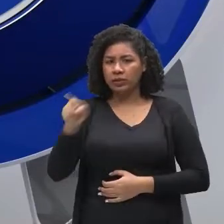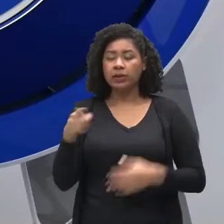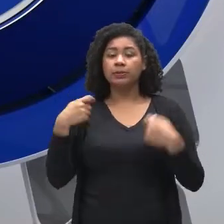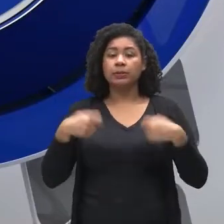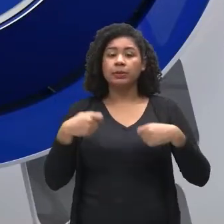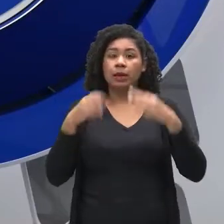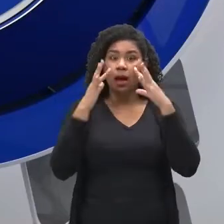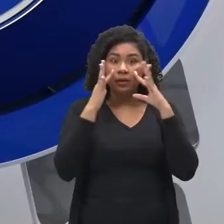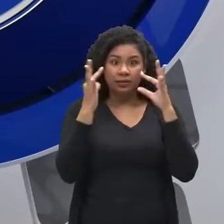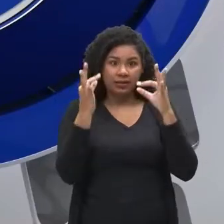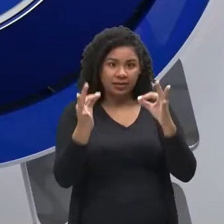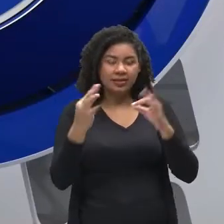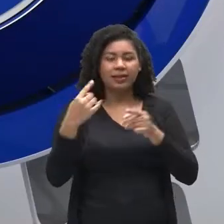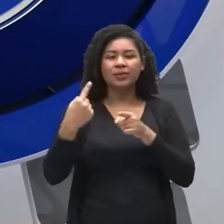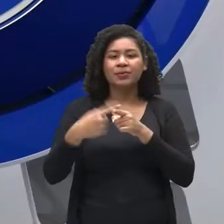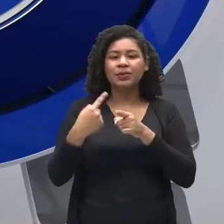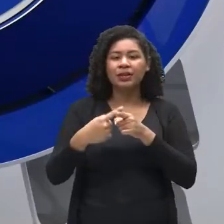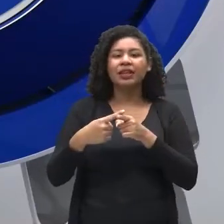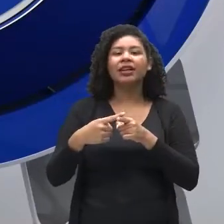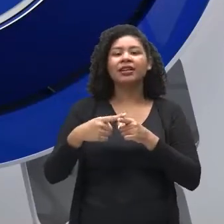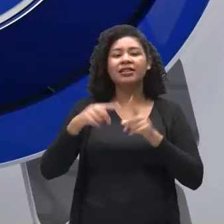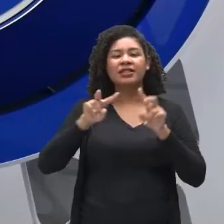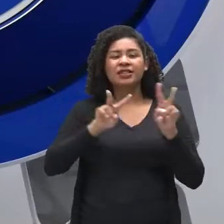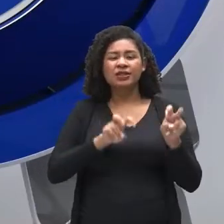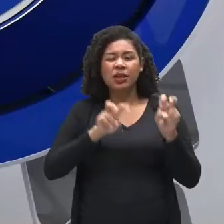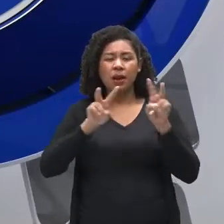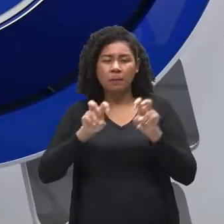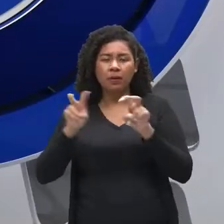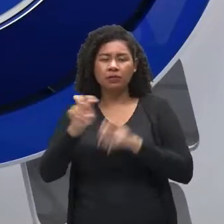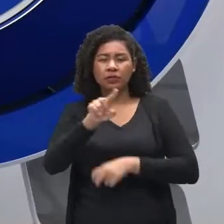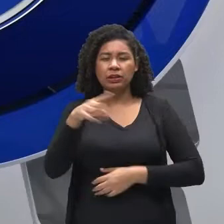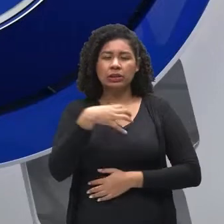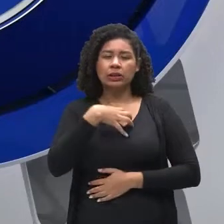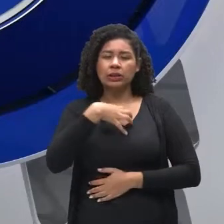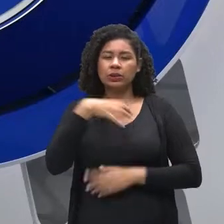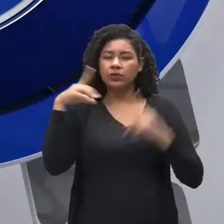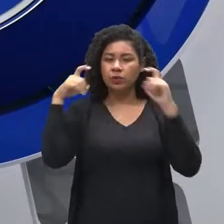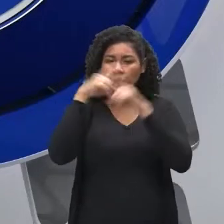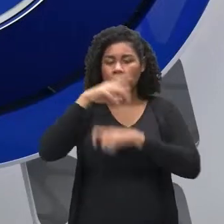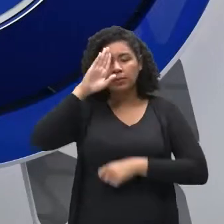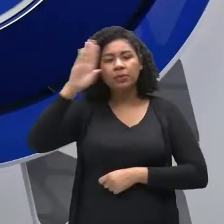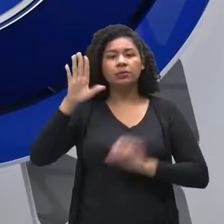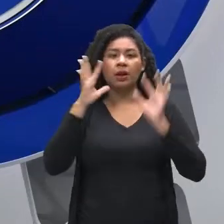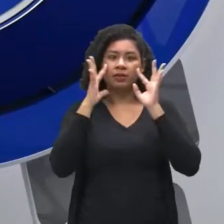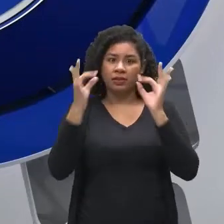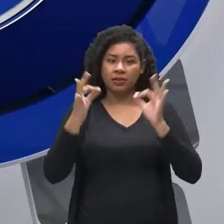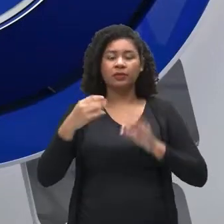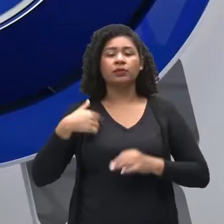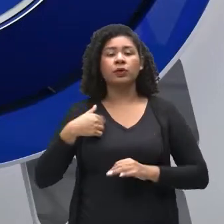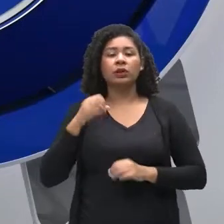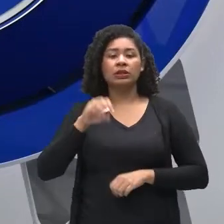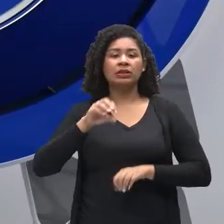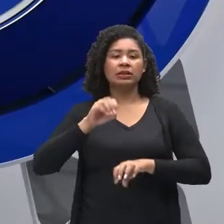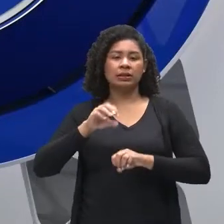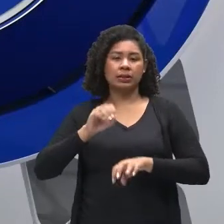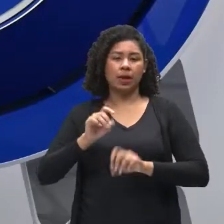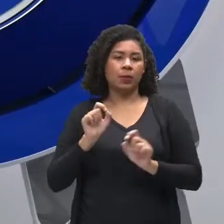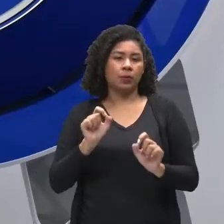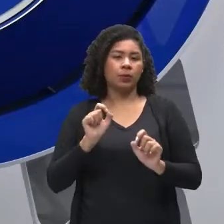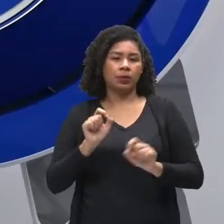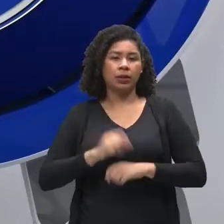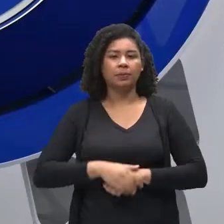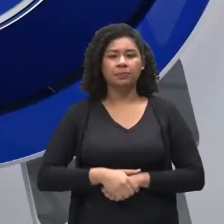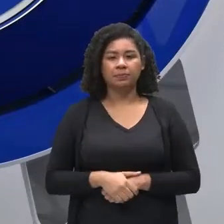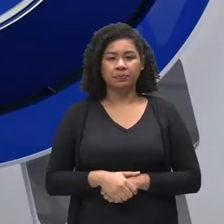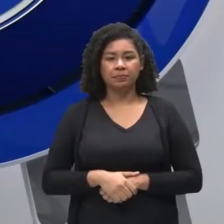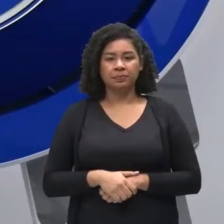atenção, principalmente nesses assuntos que vocês estão com dificuldade. Quero até ensinar uma palavrinha em inglês para vocês. Quando a gente combina alguma coisa, a